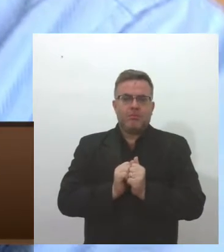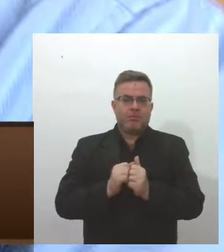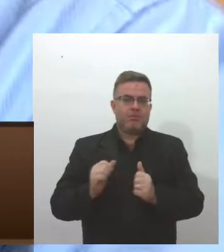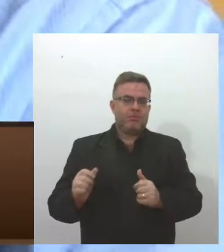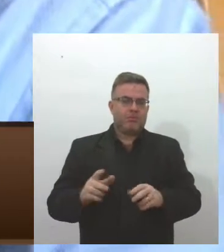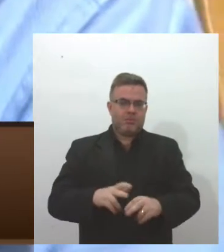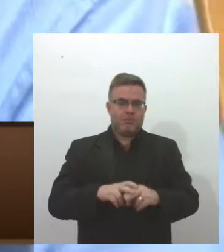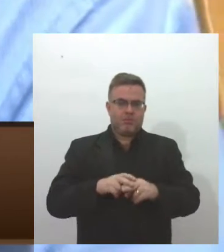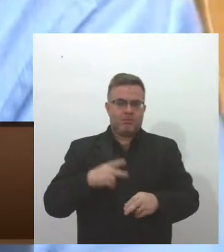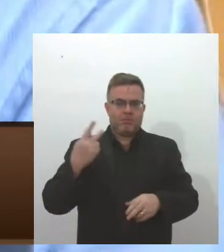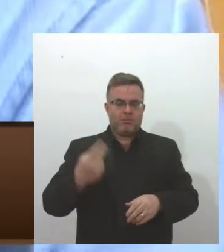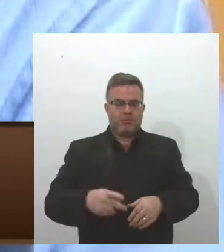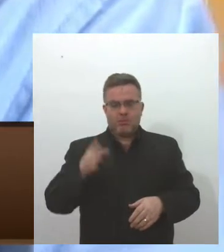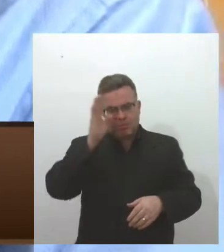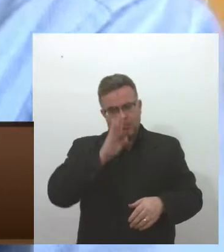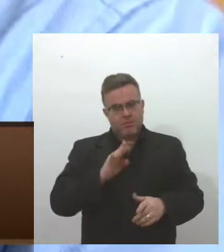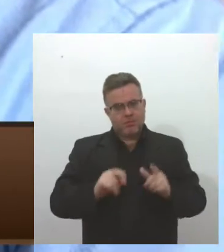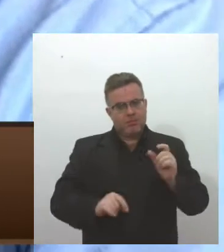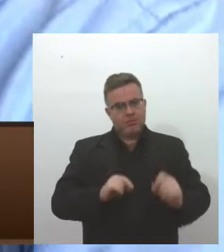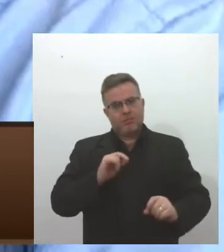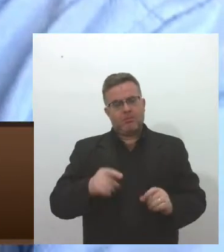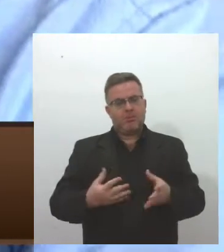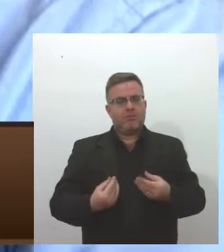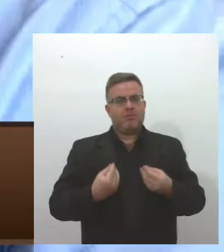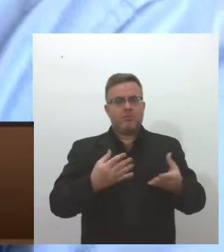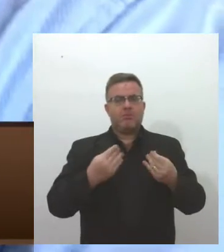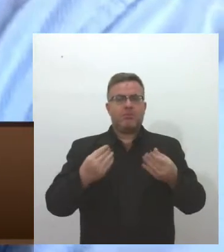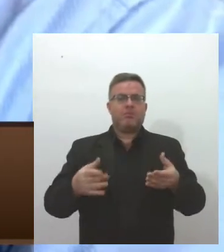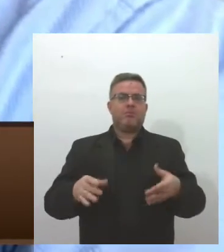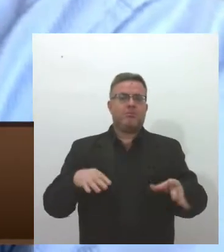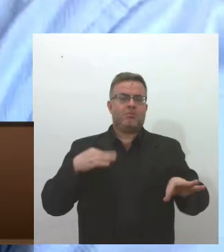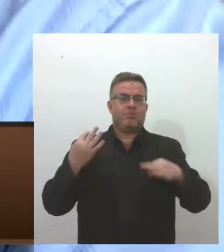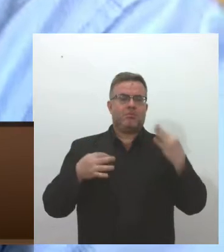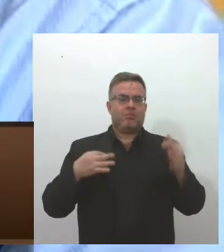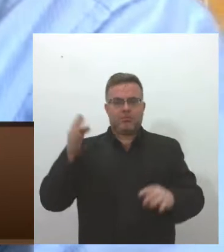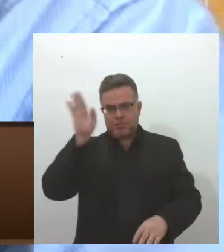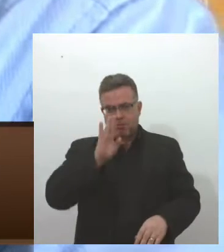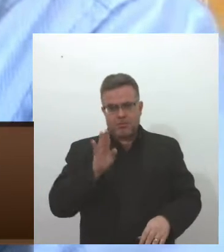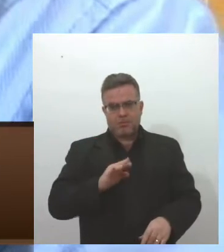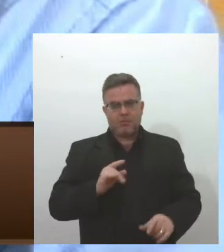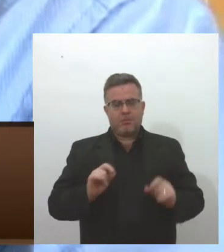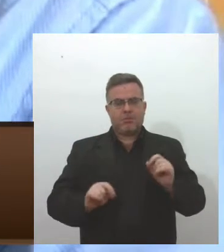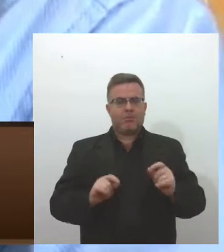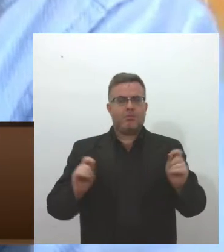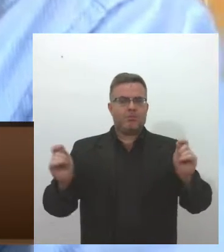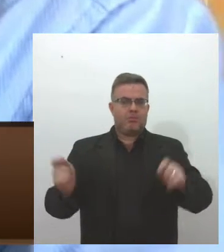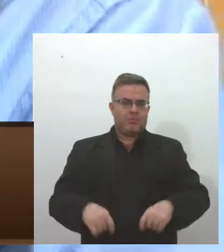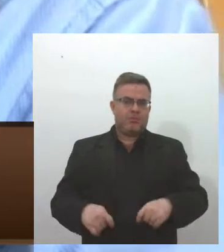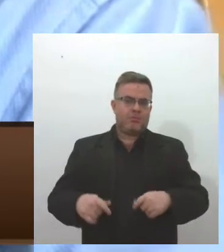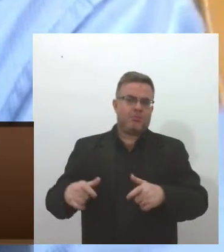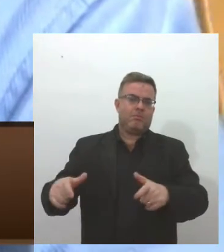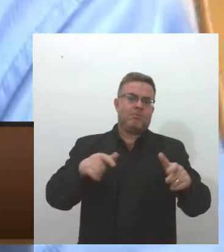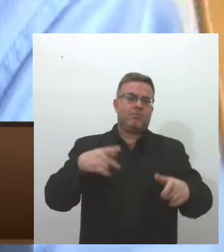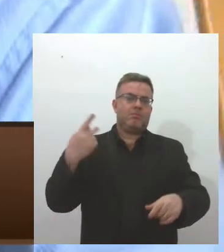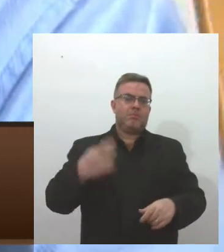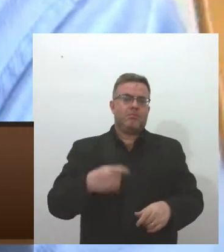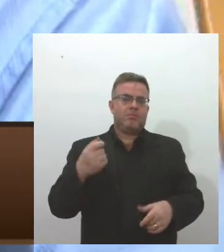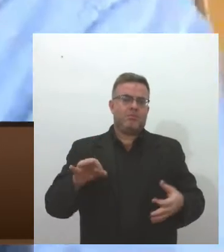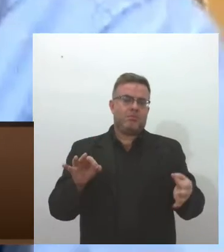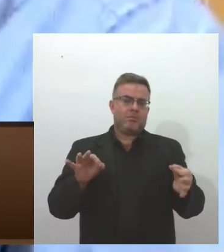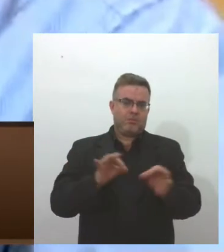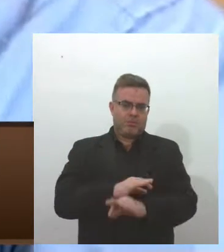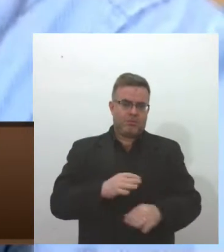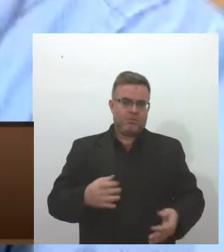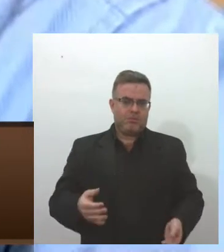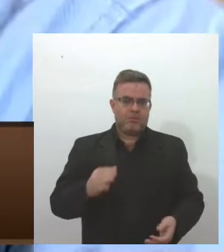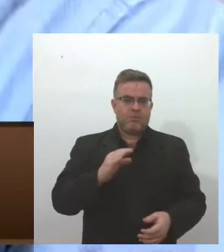nosso país que enviam muitos turistas para o Brasil inteiro e para que elas possam também enviar aqui para Sergipe, exemplo da CVC, que é